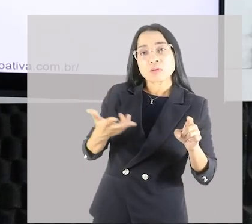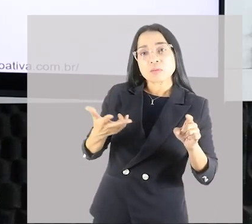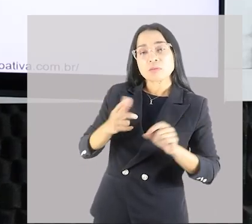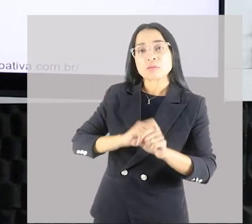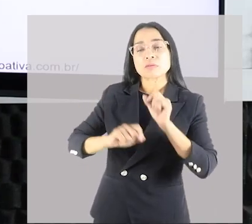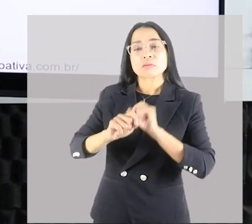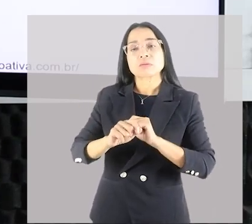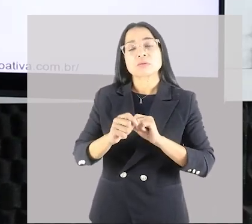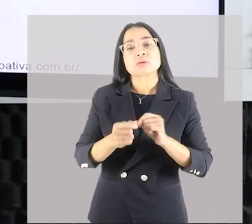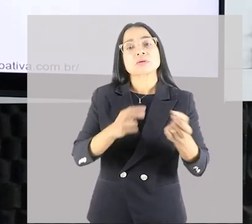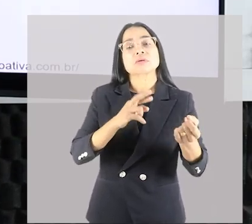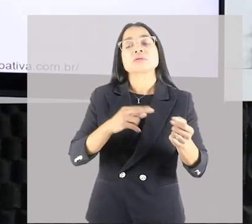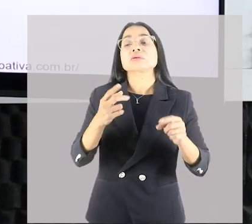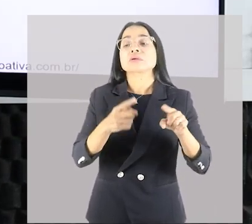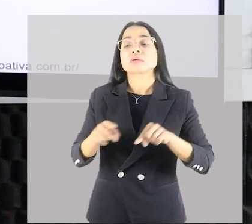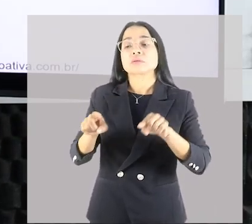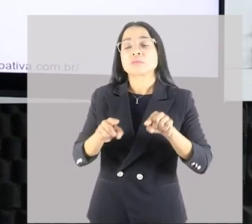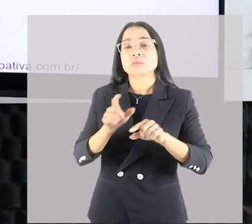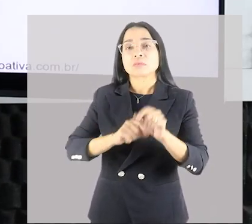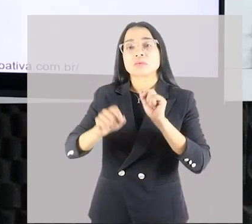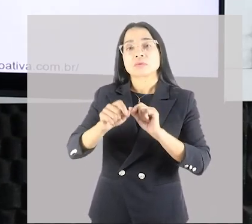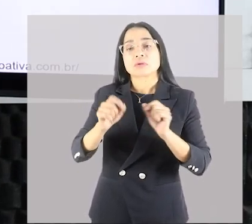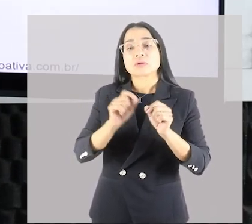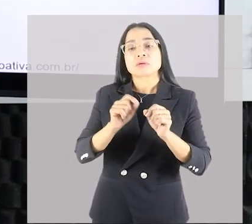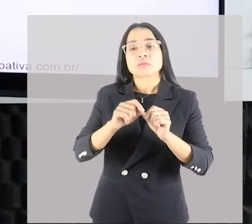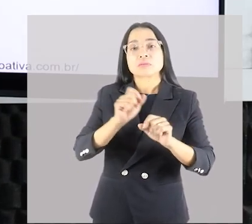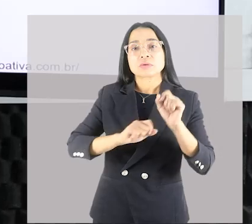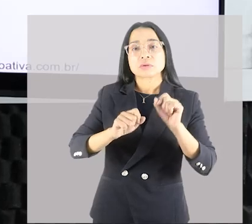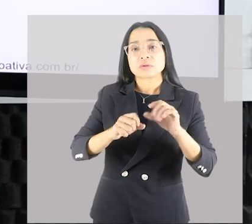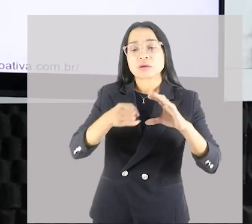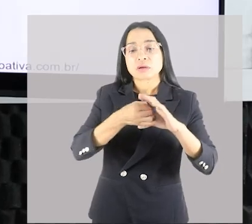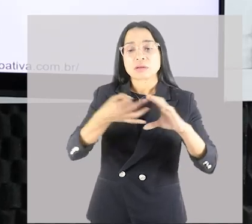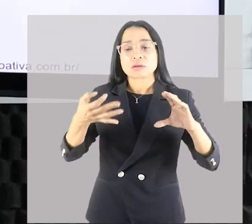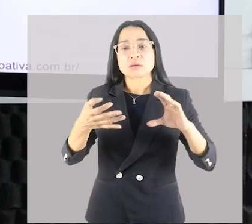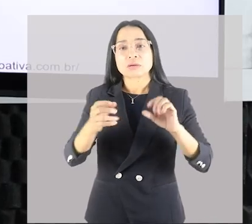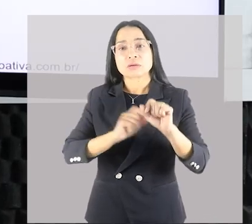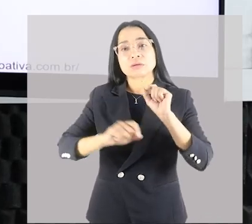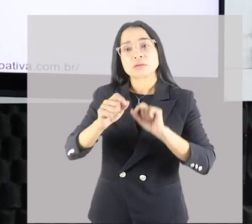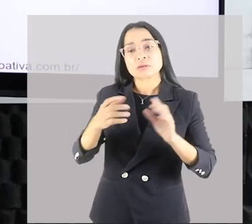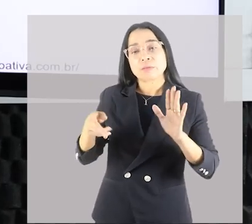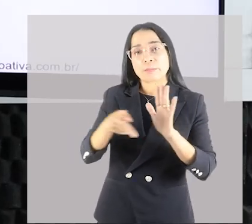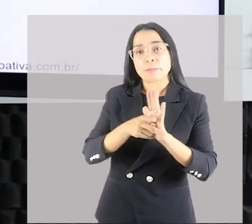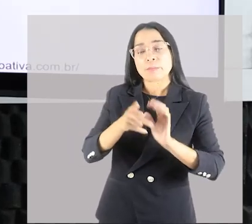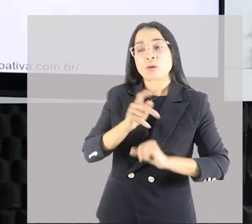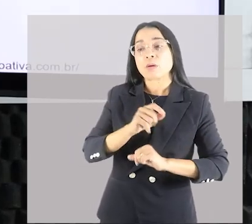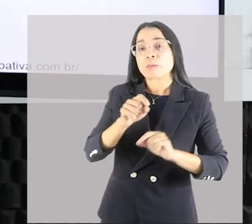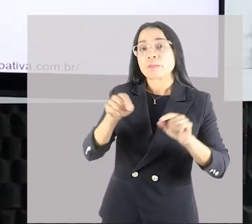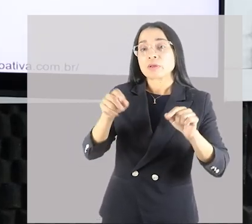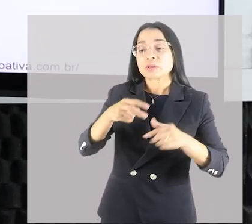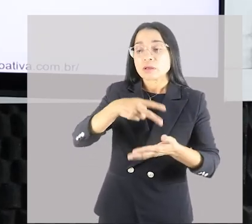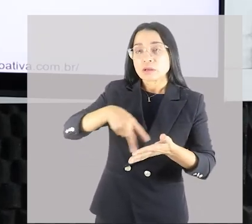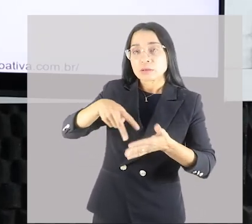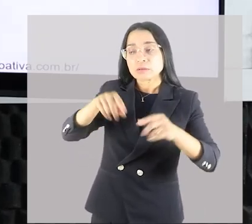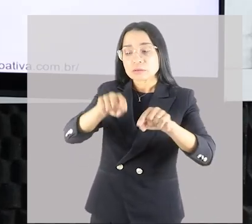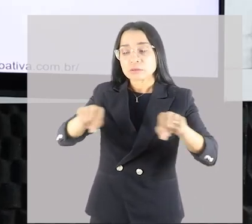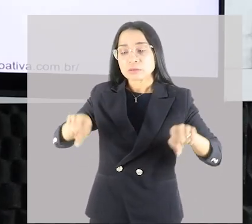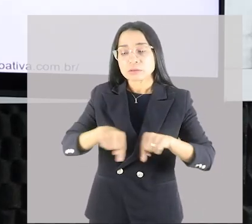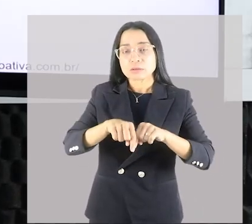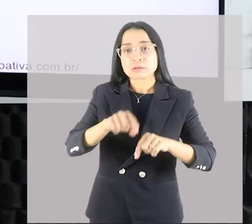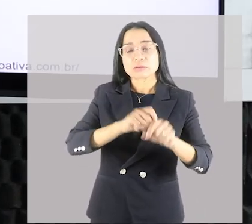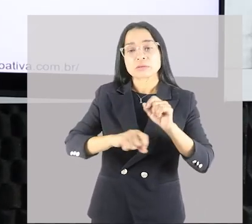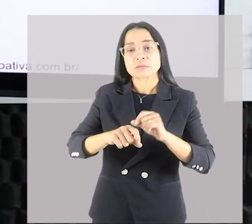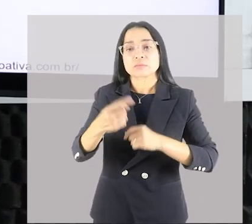música ela é executada. Então, essa é a característica das danças de salão. É normalmente